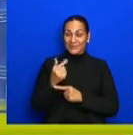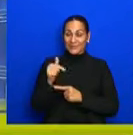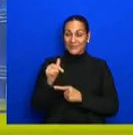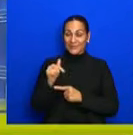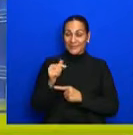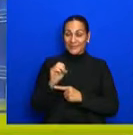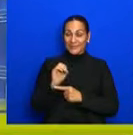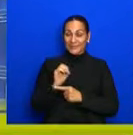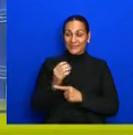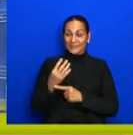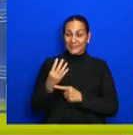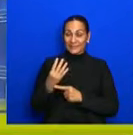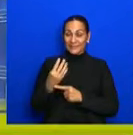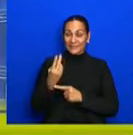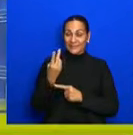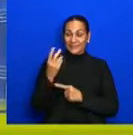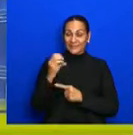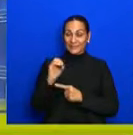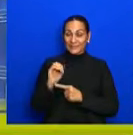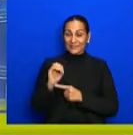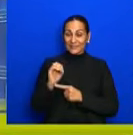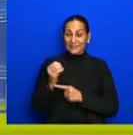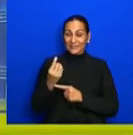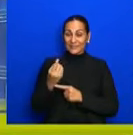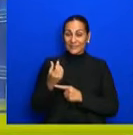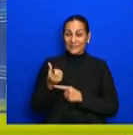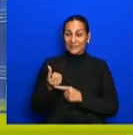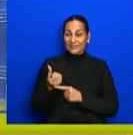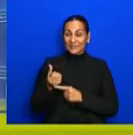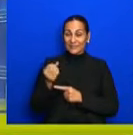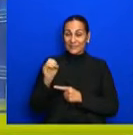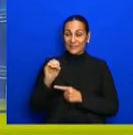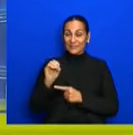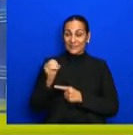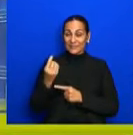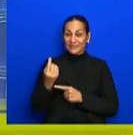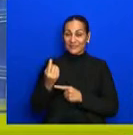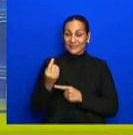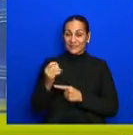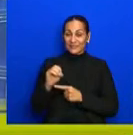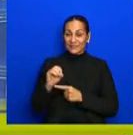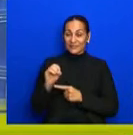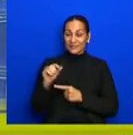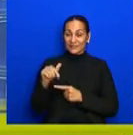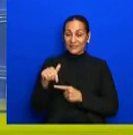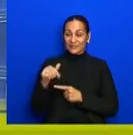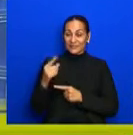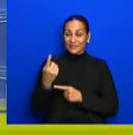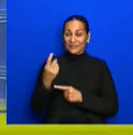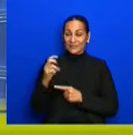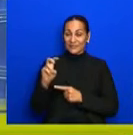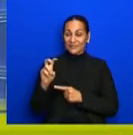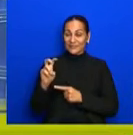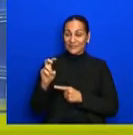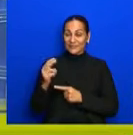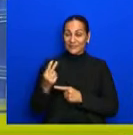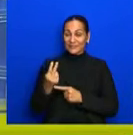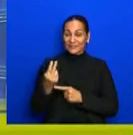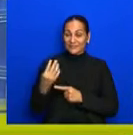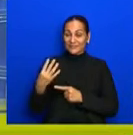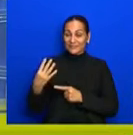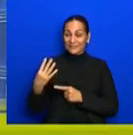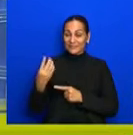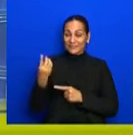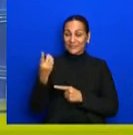11, 17, 04, 20, 16, 01, 07,